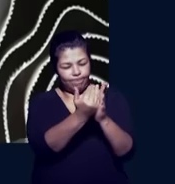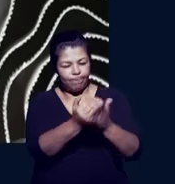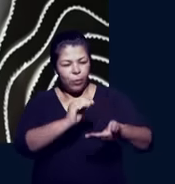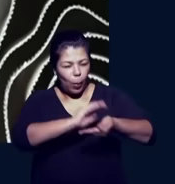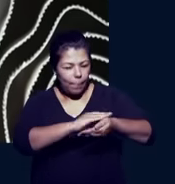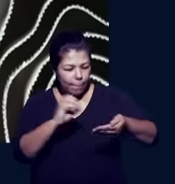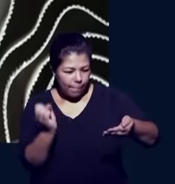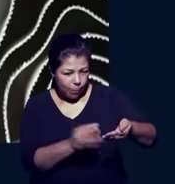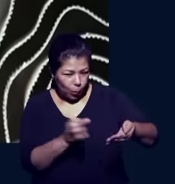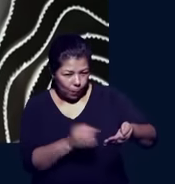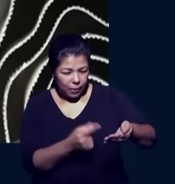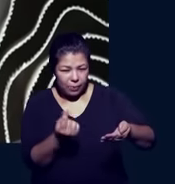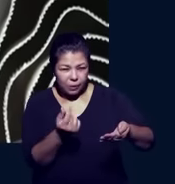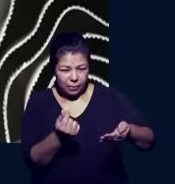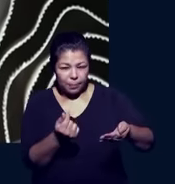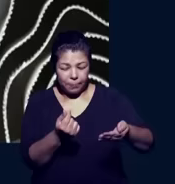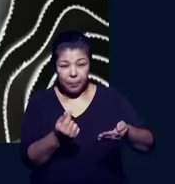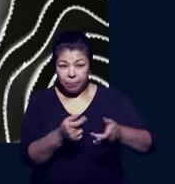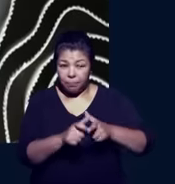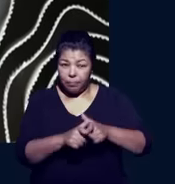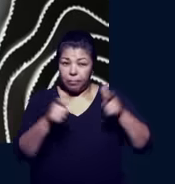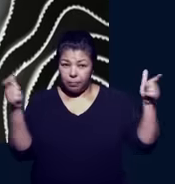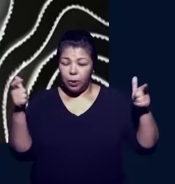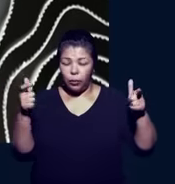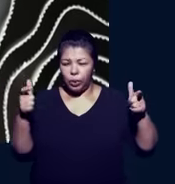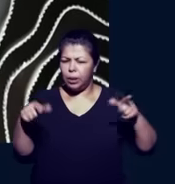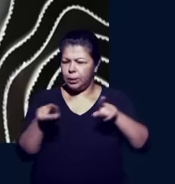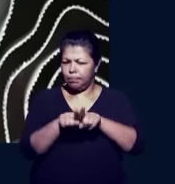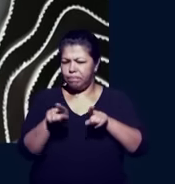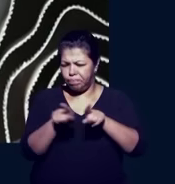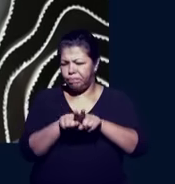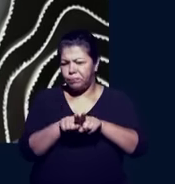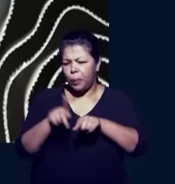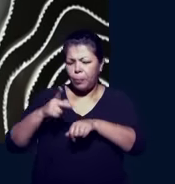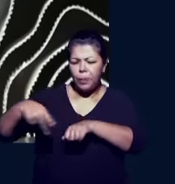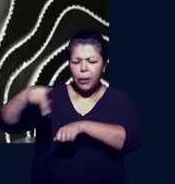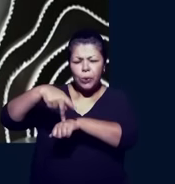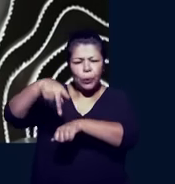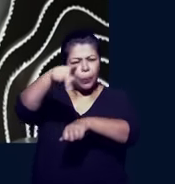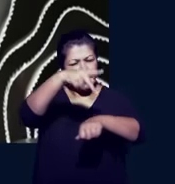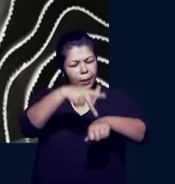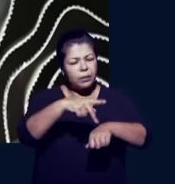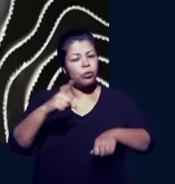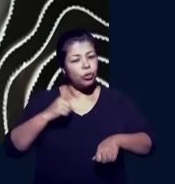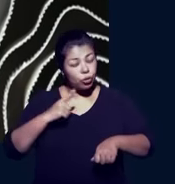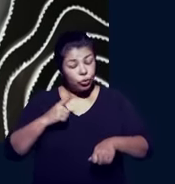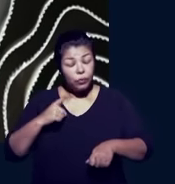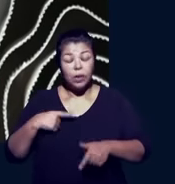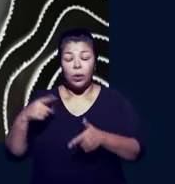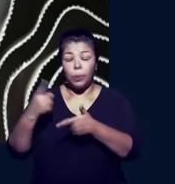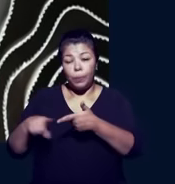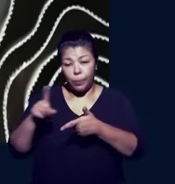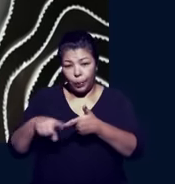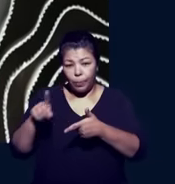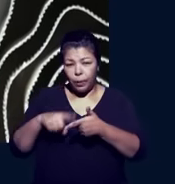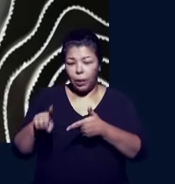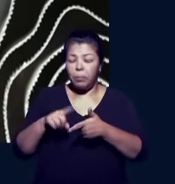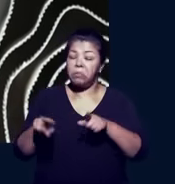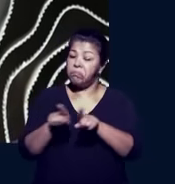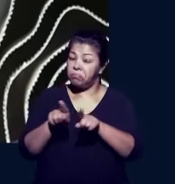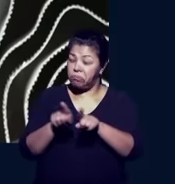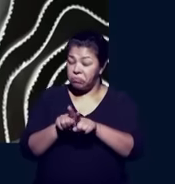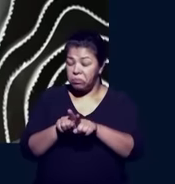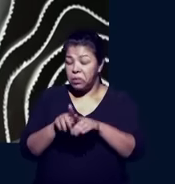durante eh a pandemia né porque teve uma série de estímulos fiscais monetários as pessoas né os consumidores eles acumularam